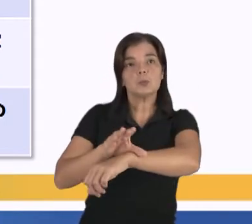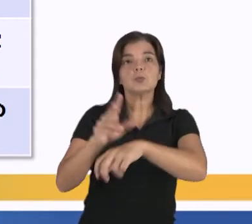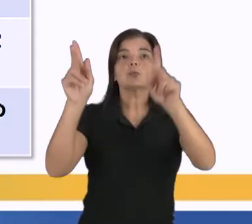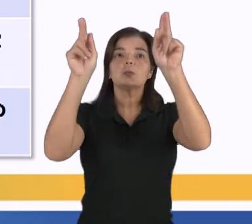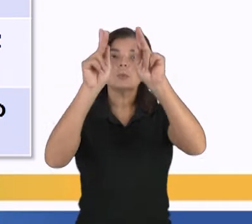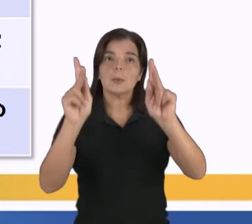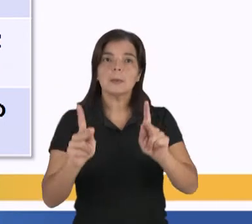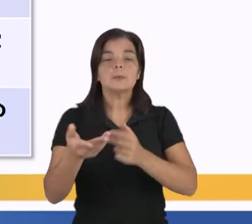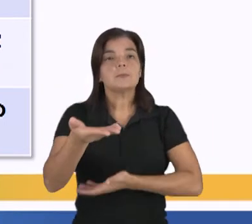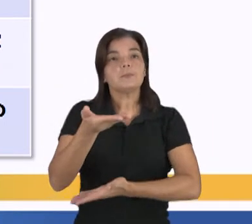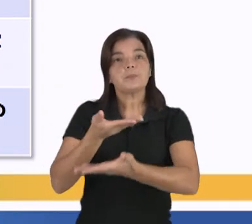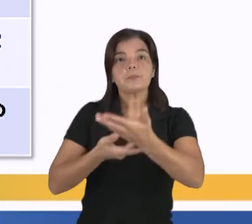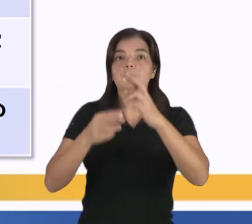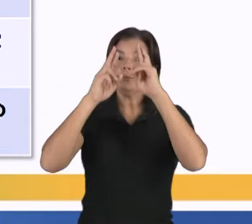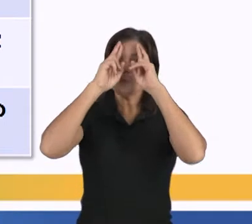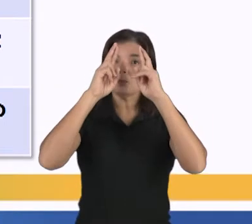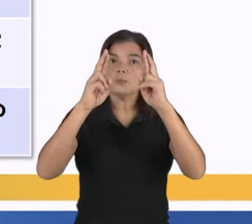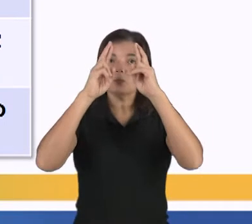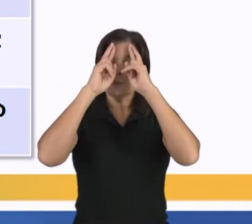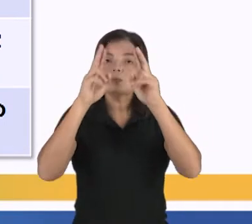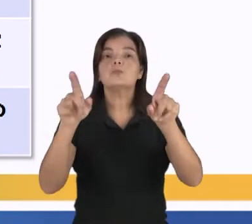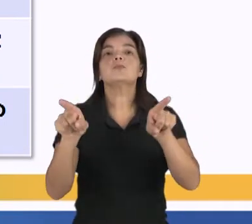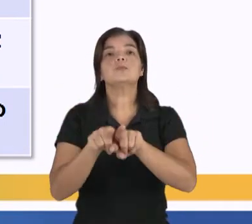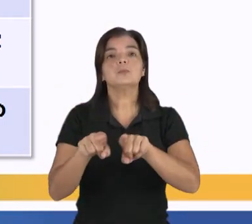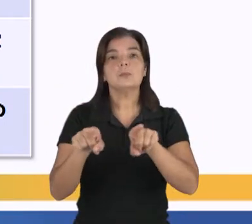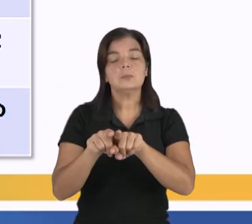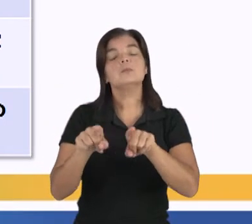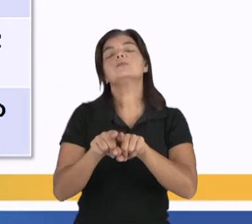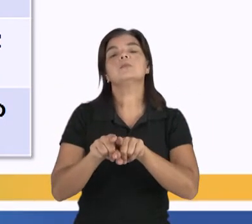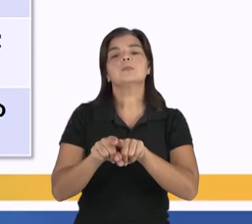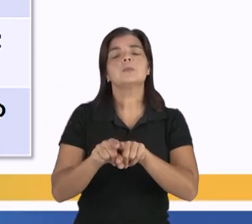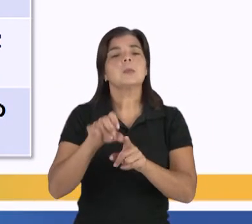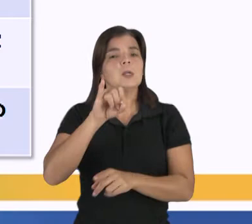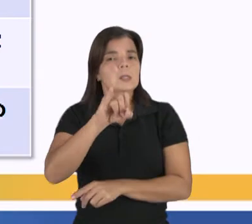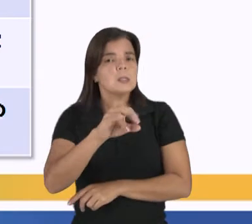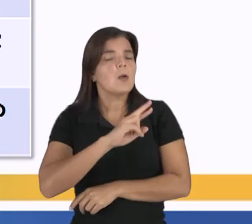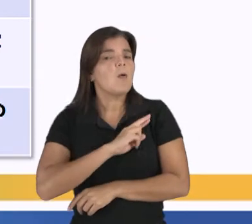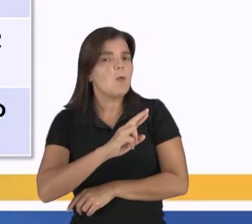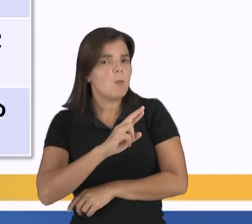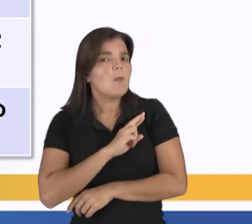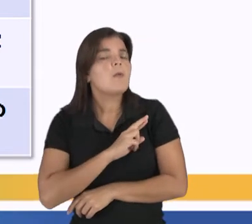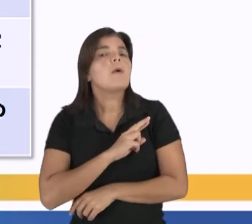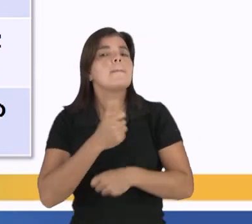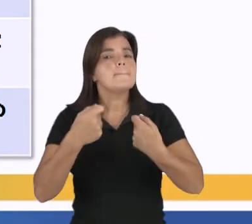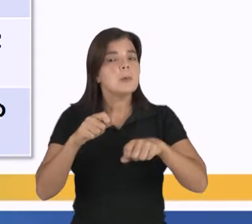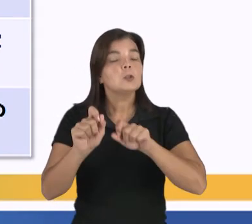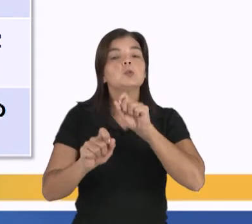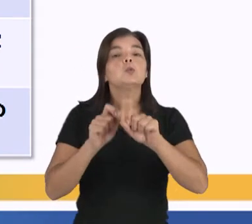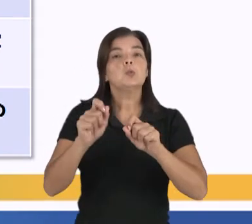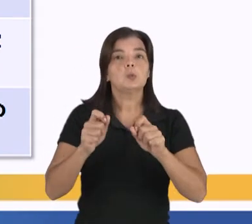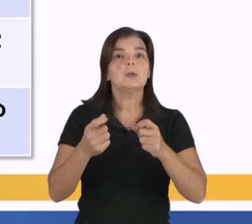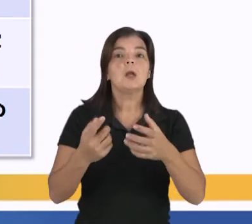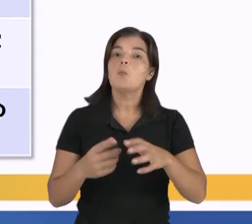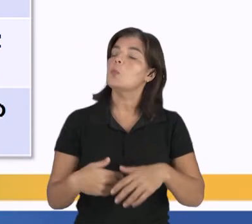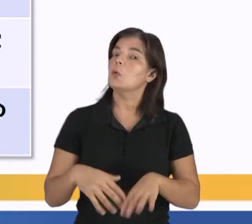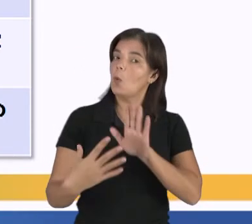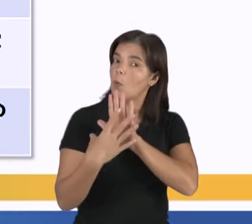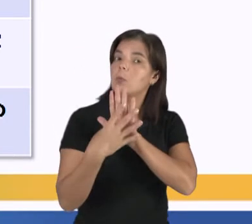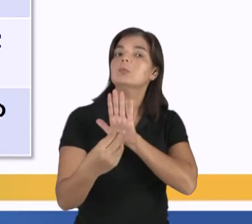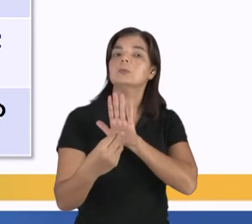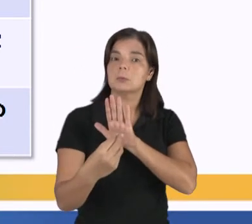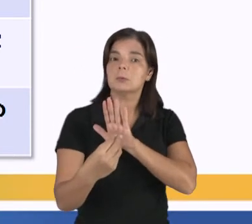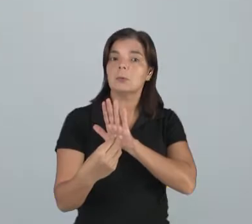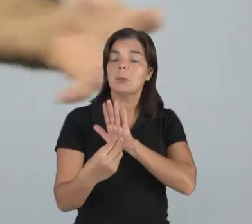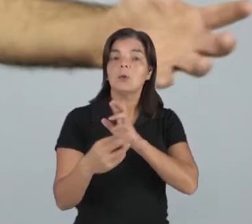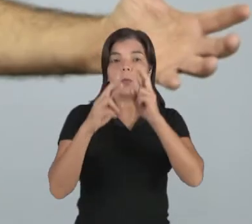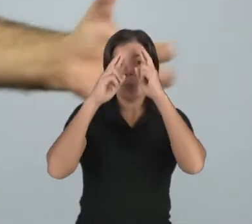uma cultura de paz entre elas. E se as religiões aprenderem a se respeitar, elas vão ser um exemplo